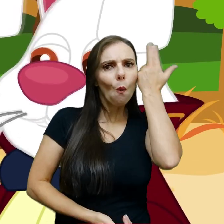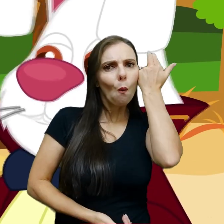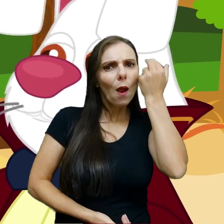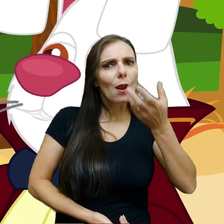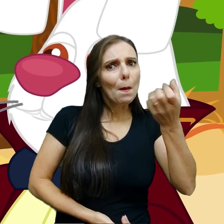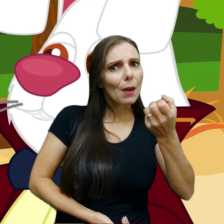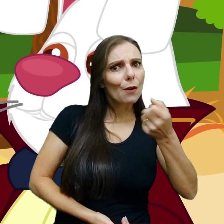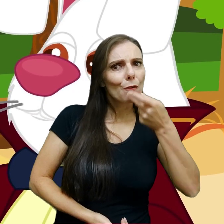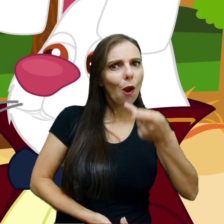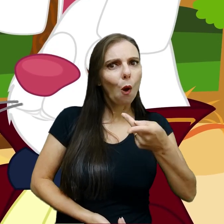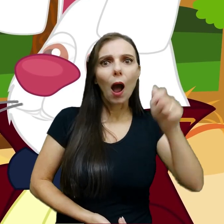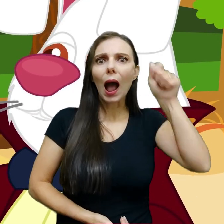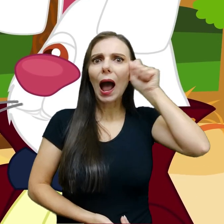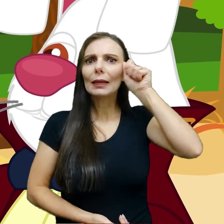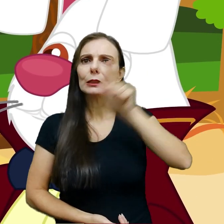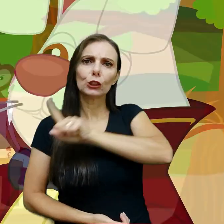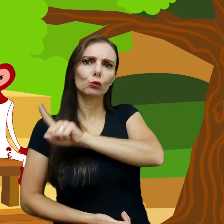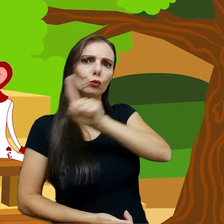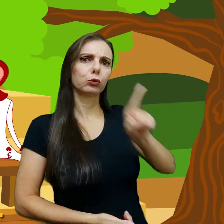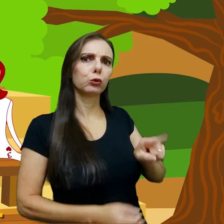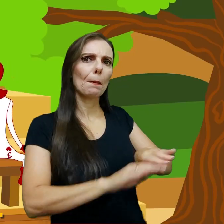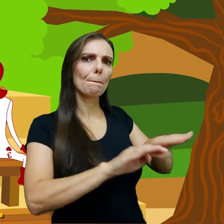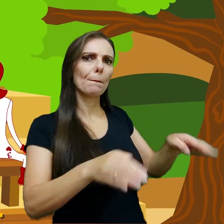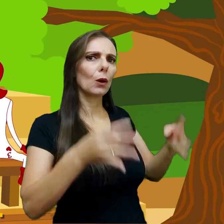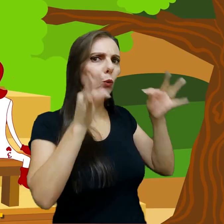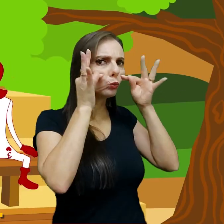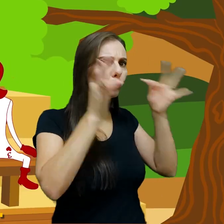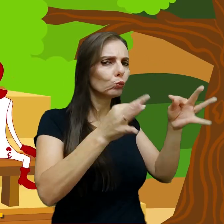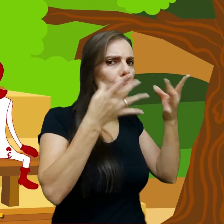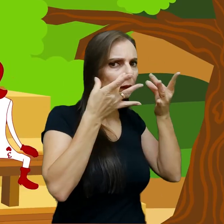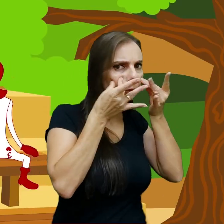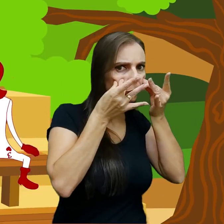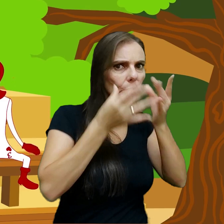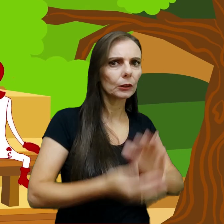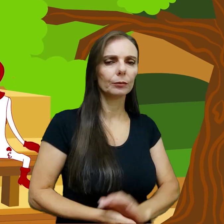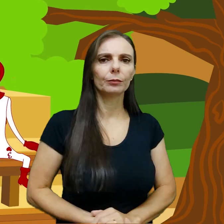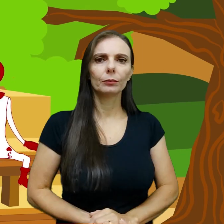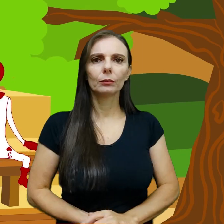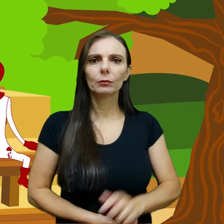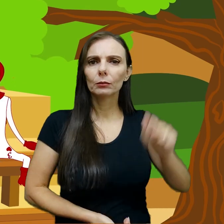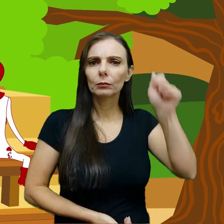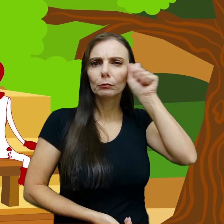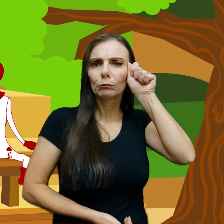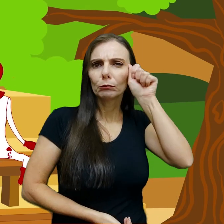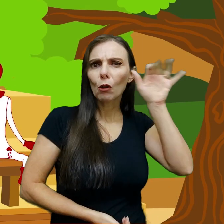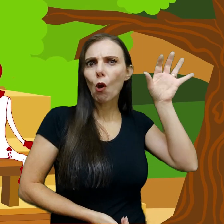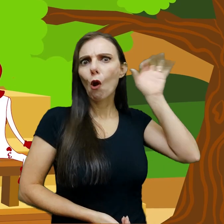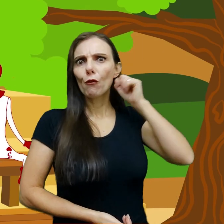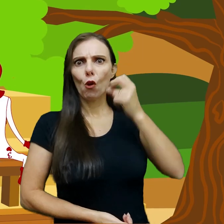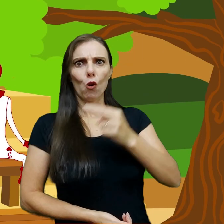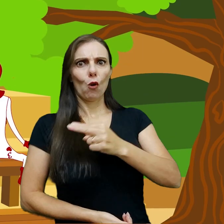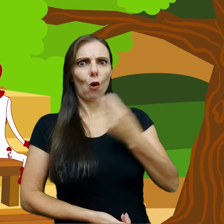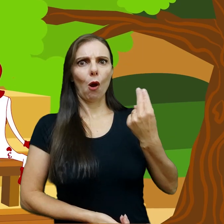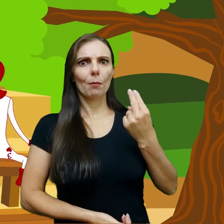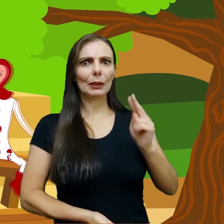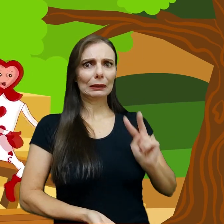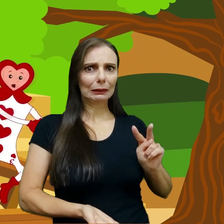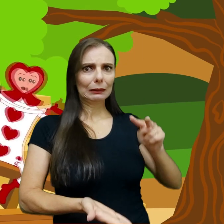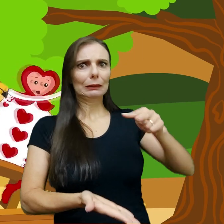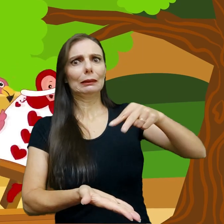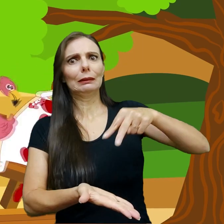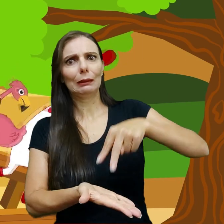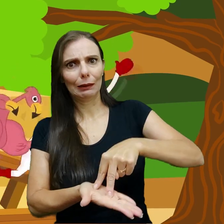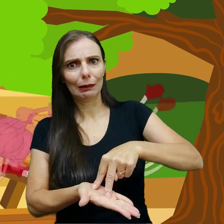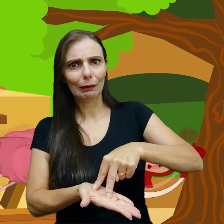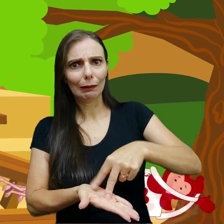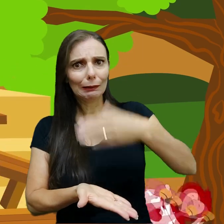Branco anunciou que era hora de Alice ir para o banco das testemunhas. Ao ouvir seu nome sendo chamado, Alice imediatamente